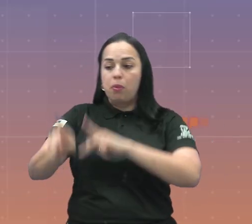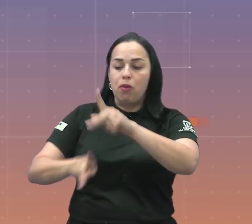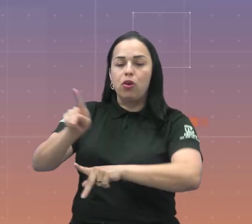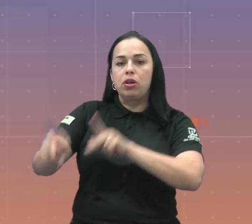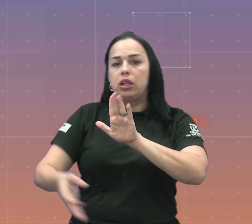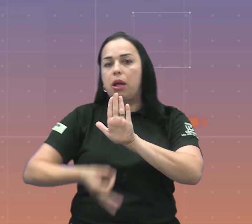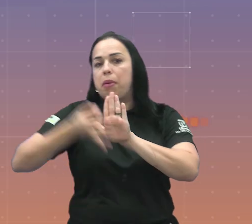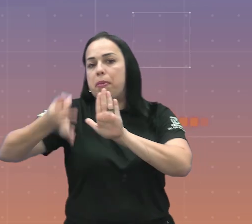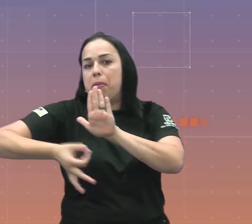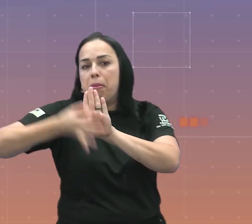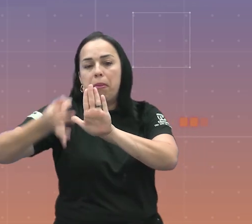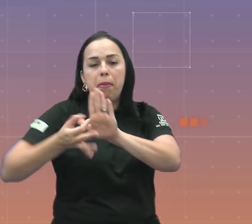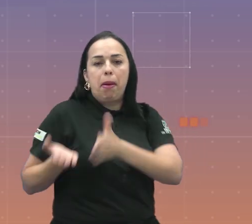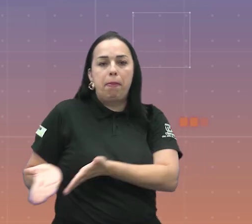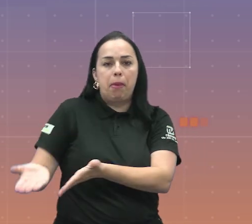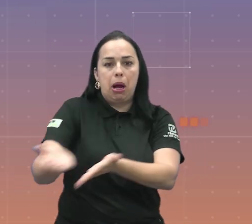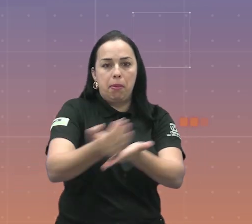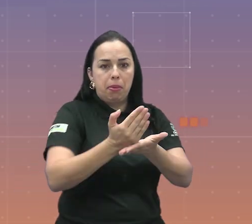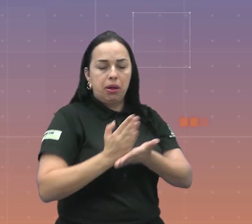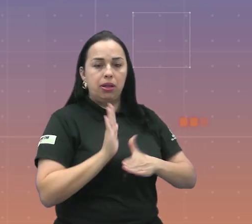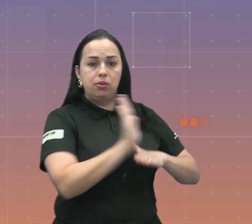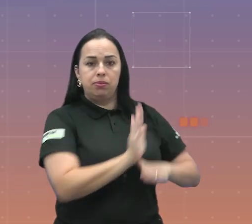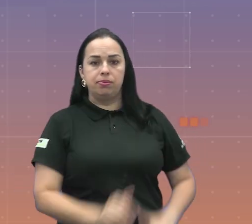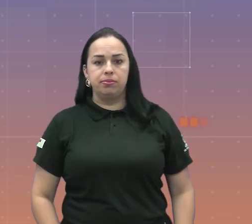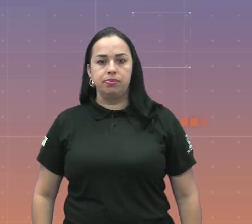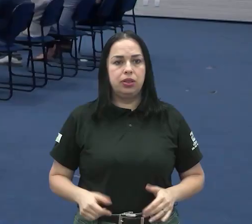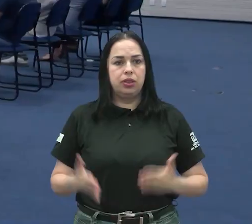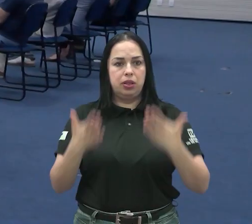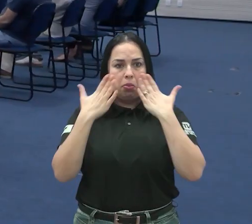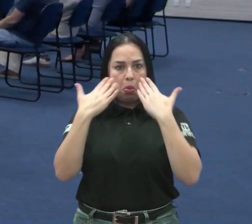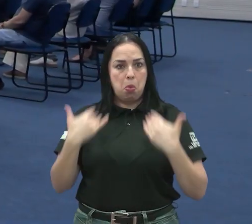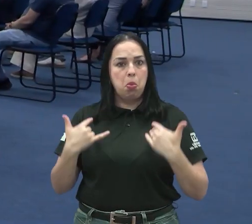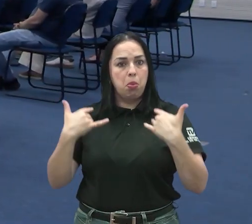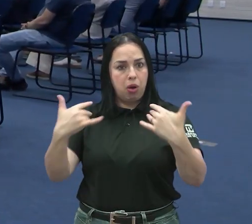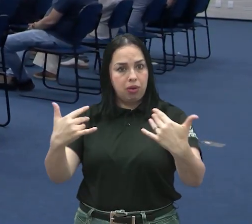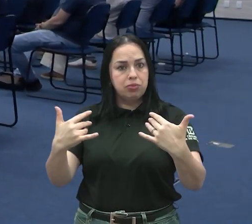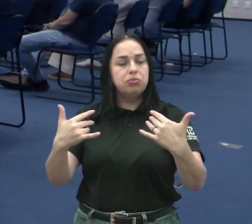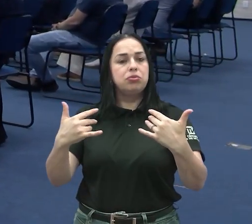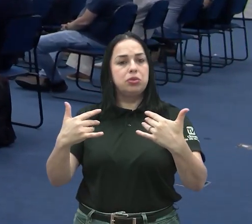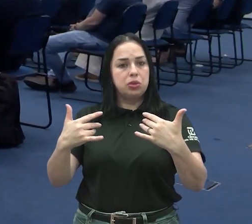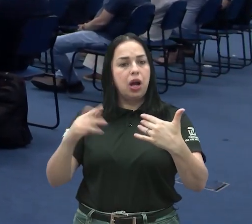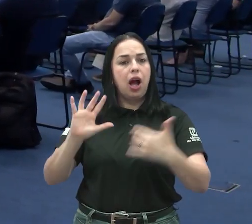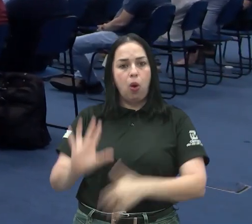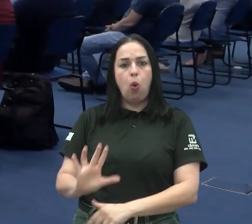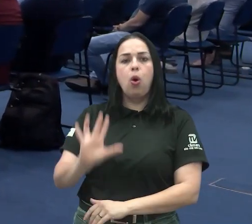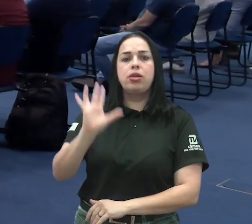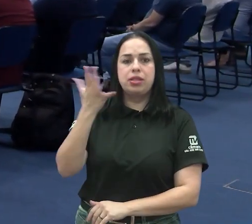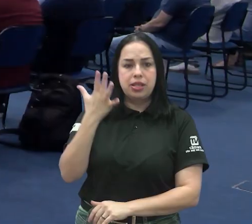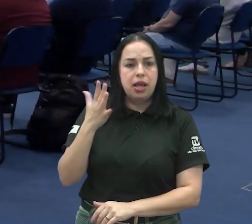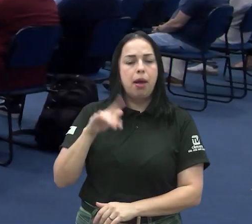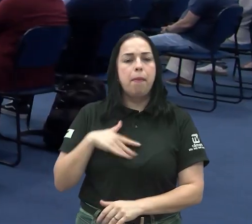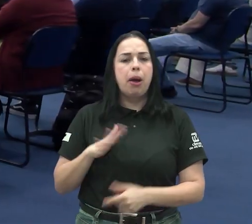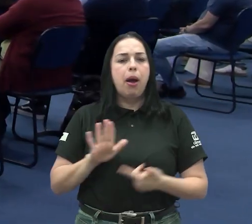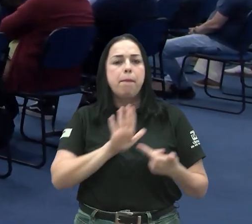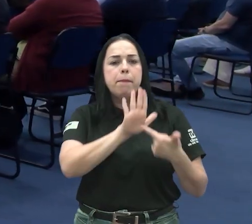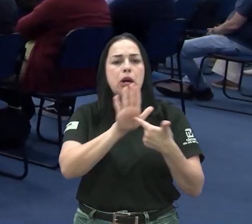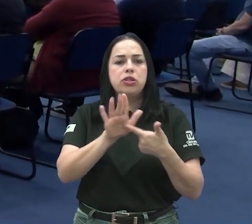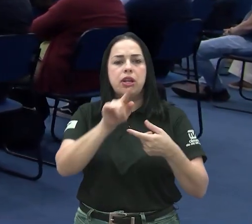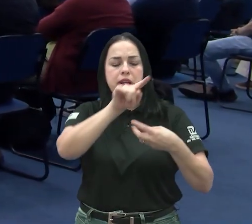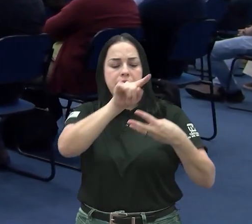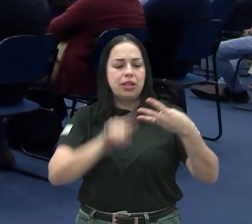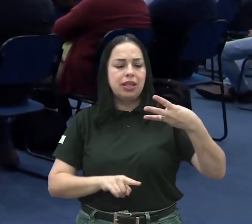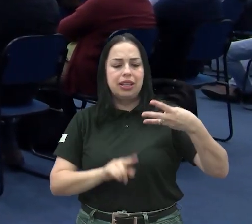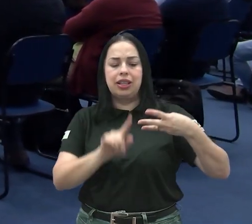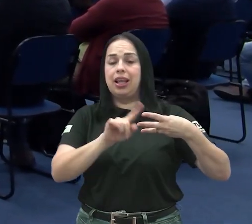suas sugestões para a elaboração das 3 peças orçamentárias. O plenário da Câmara recebeu uma audiência pública para